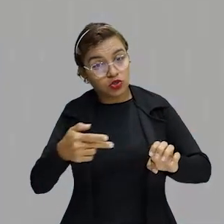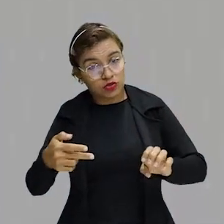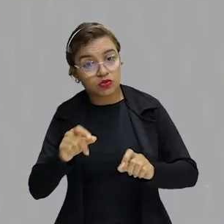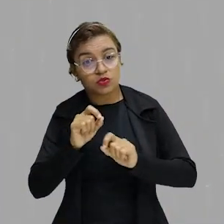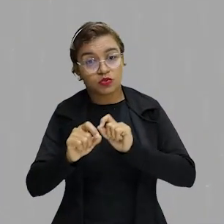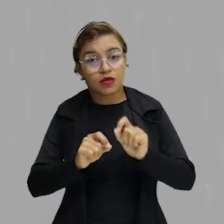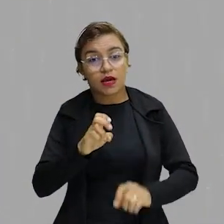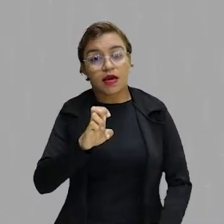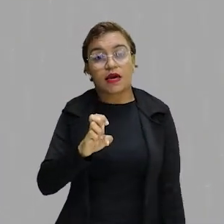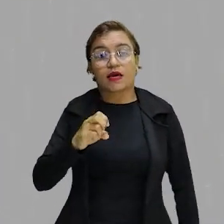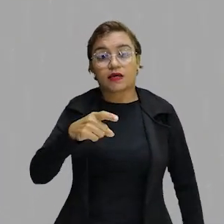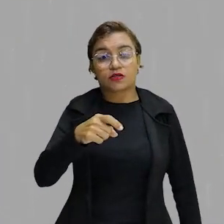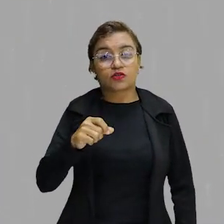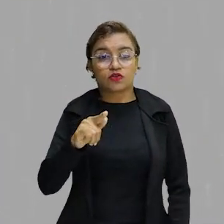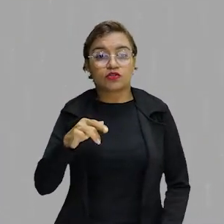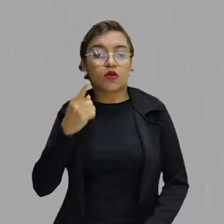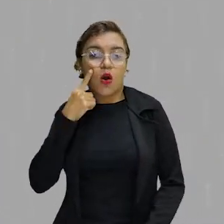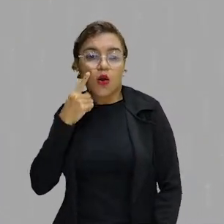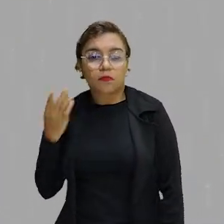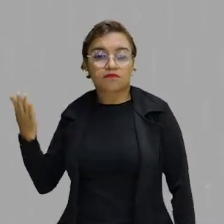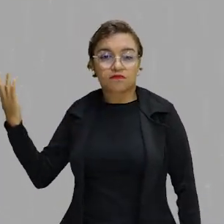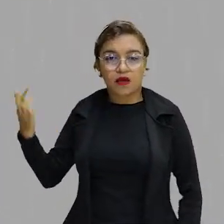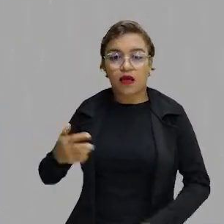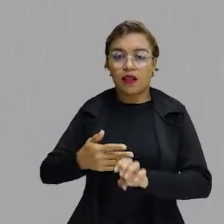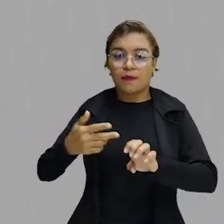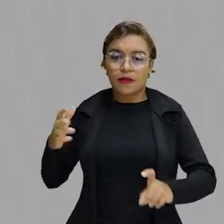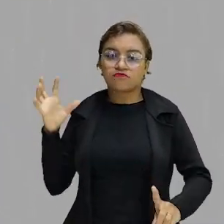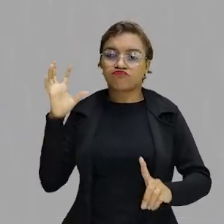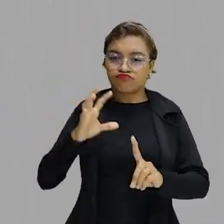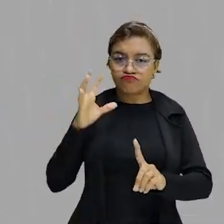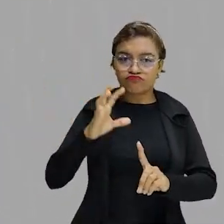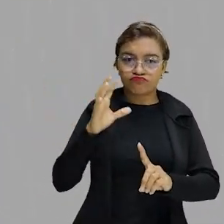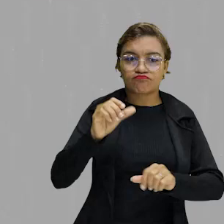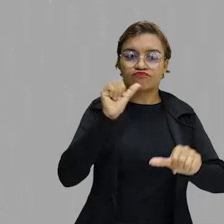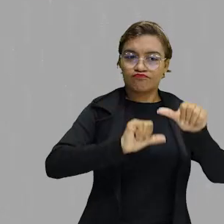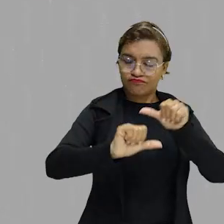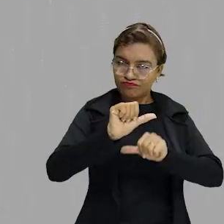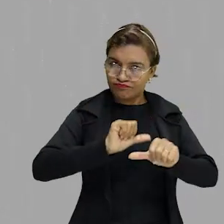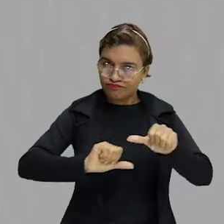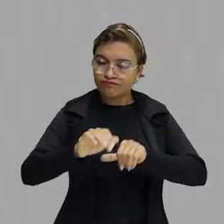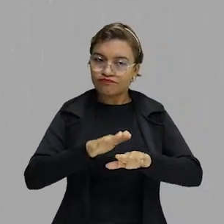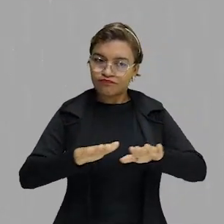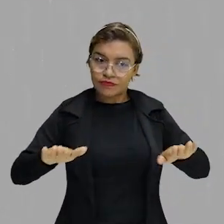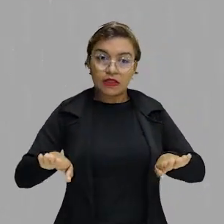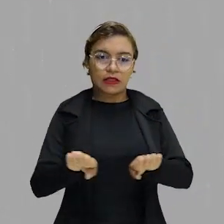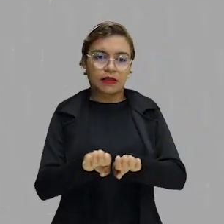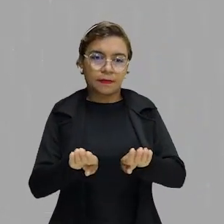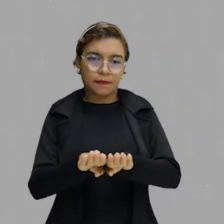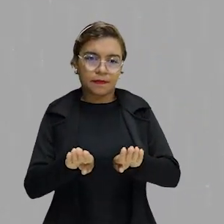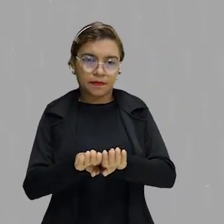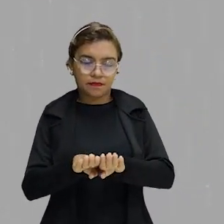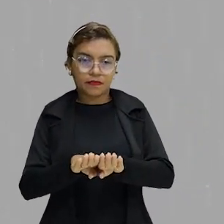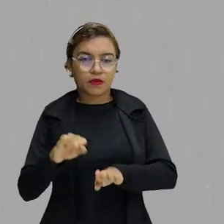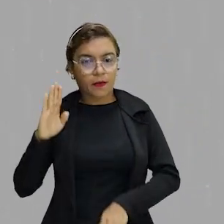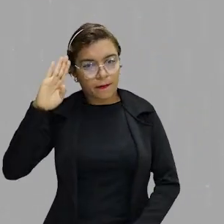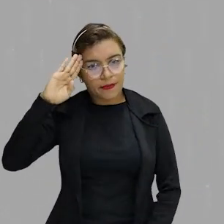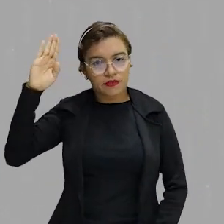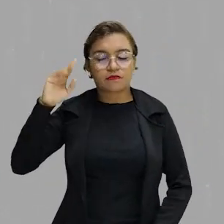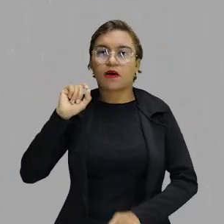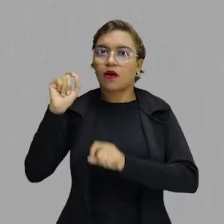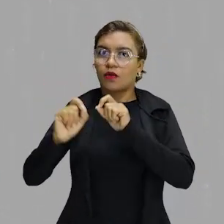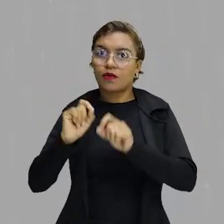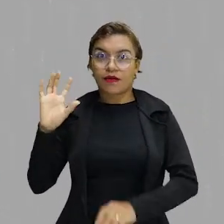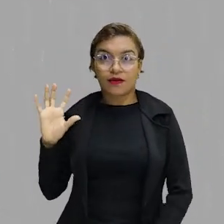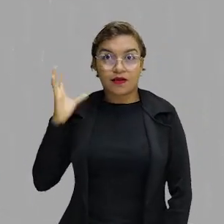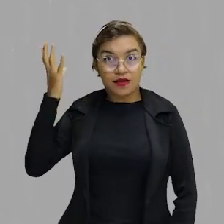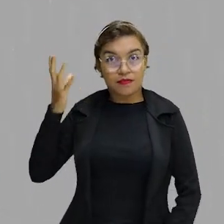atuam na transformação do modelado superficial da Terra, responsáveis pela modelação da costa também, e o principal agente é o clima e